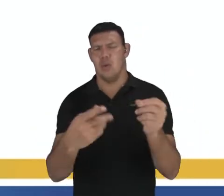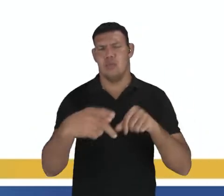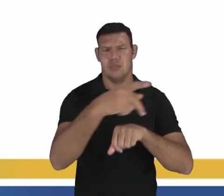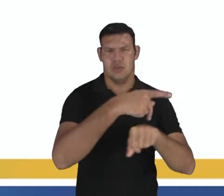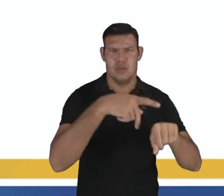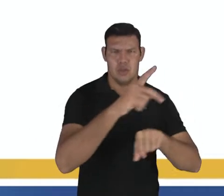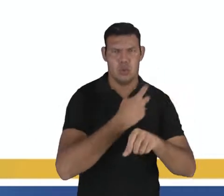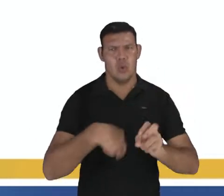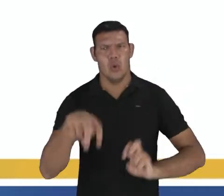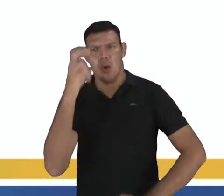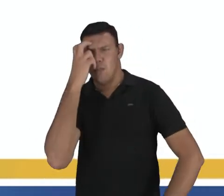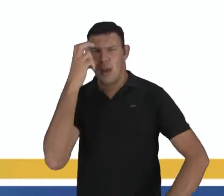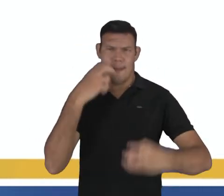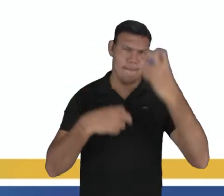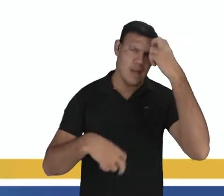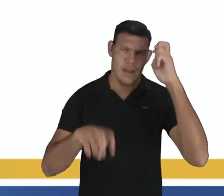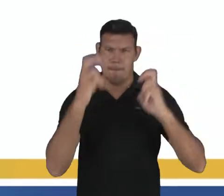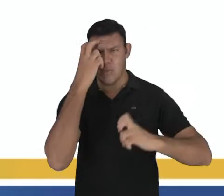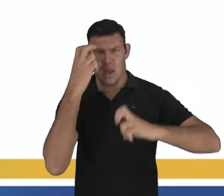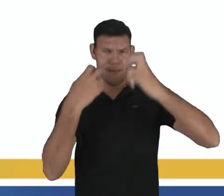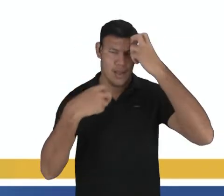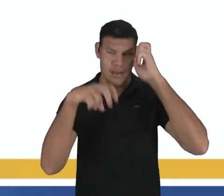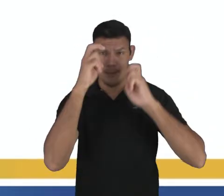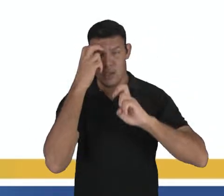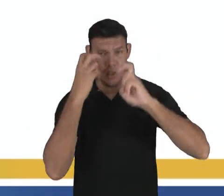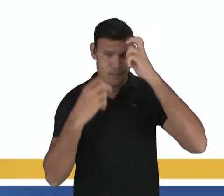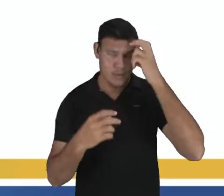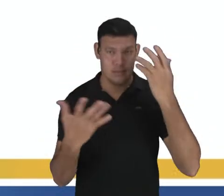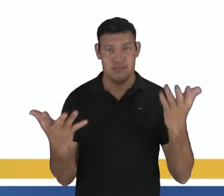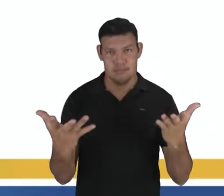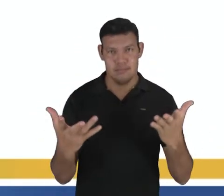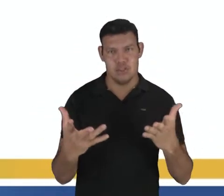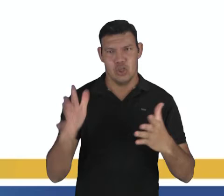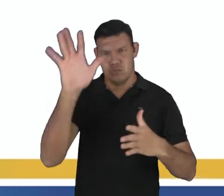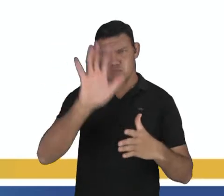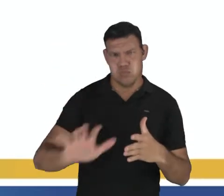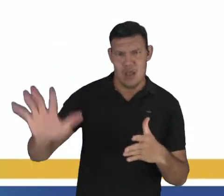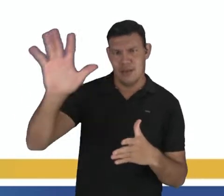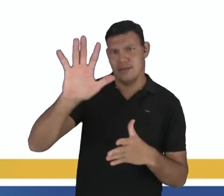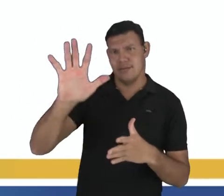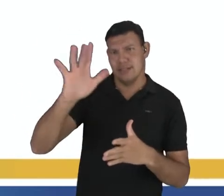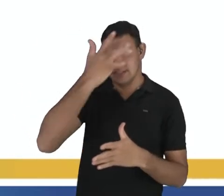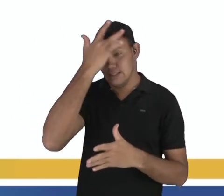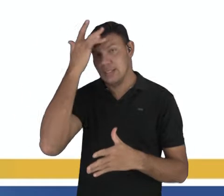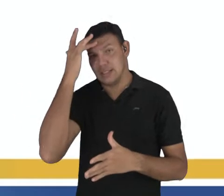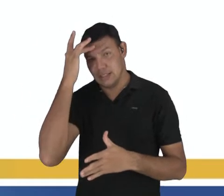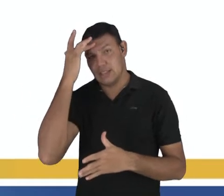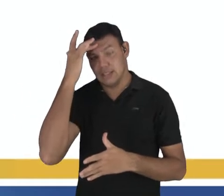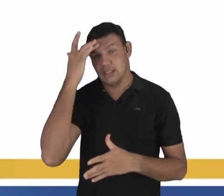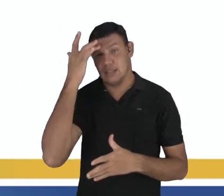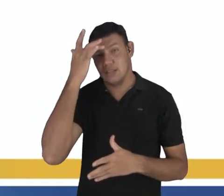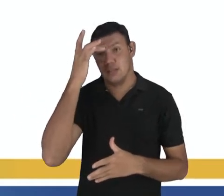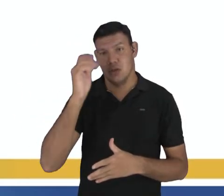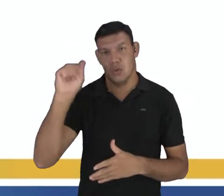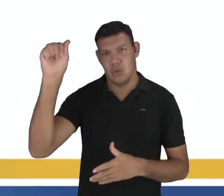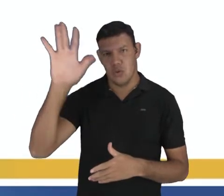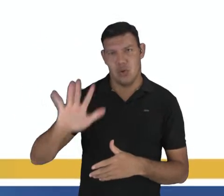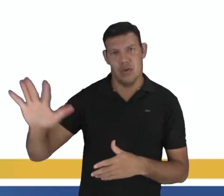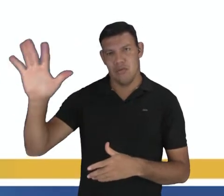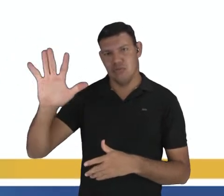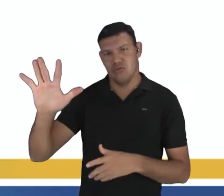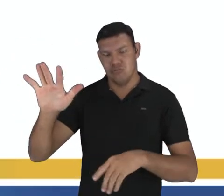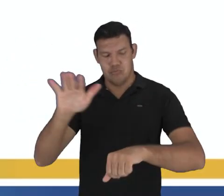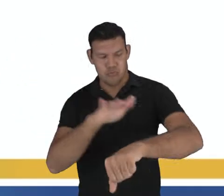né? Então a gente não vai generalizar as pessoas africanas e principalmente pela cor, né? Por